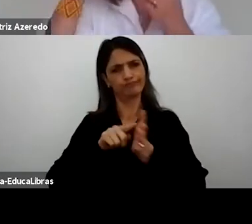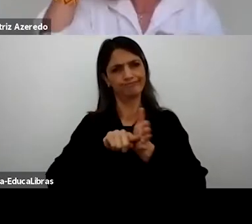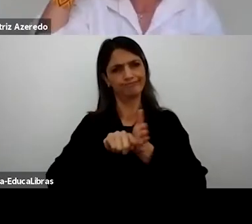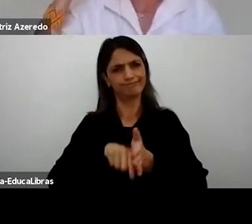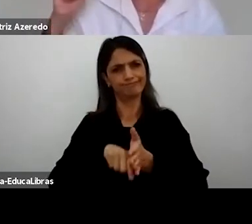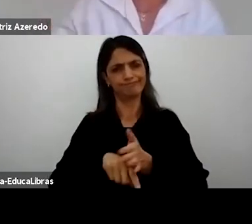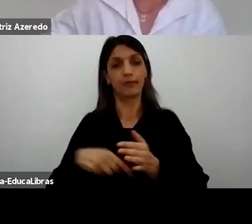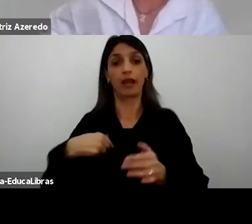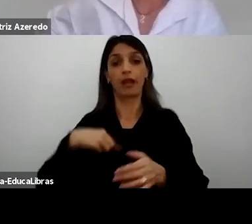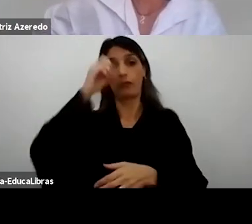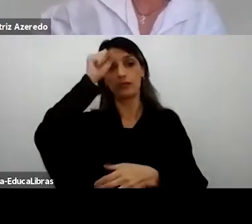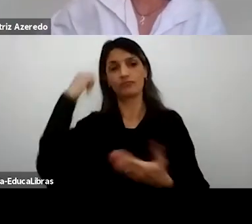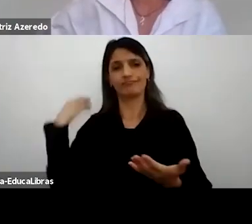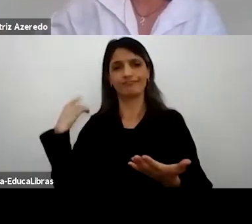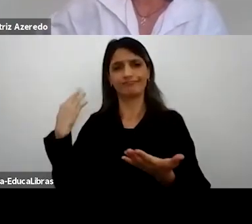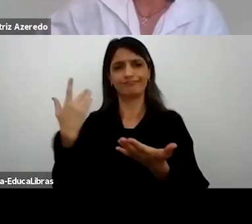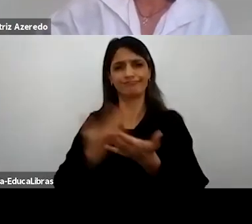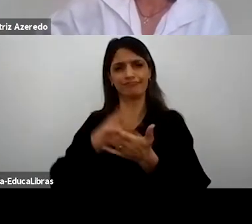alguma medida,